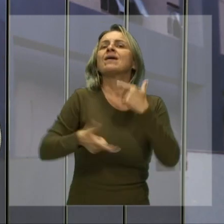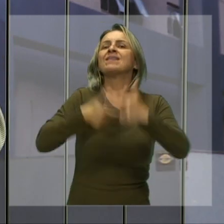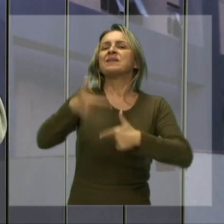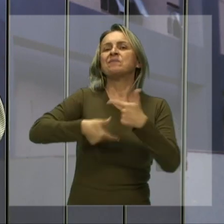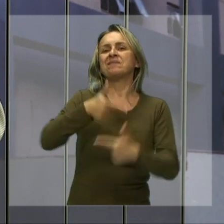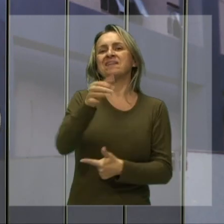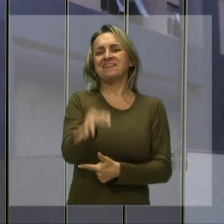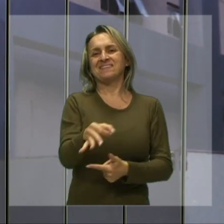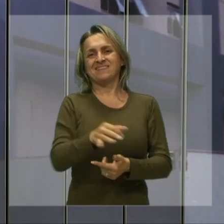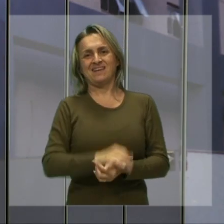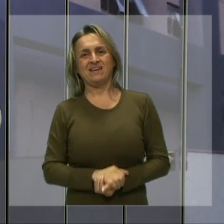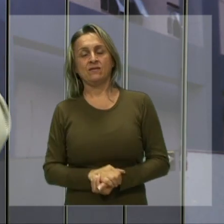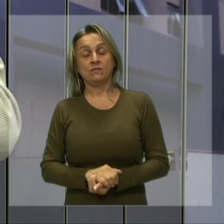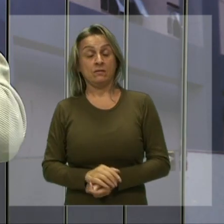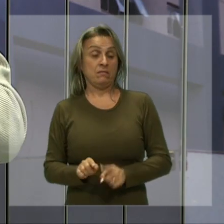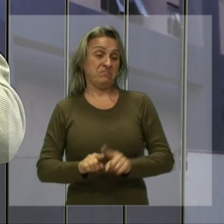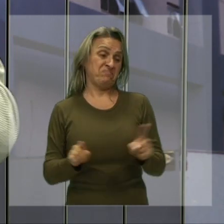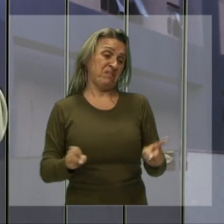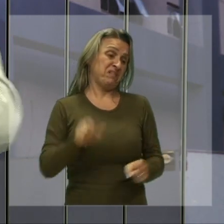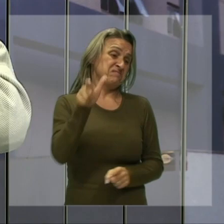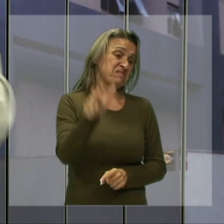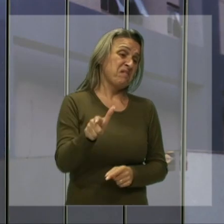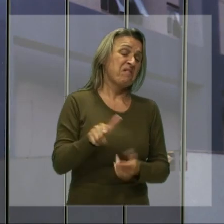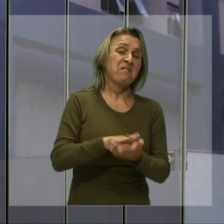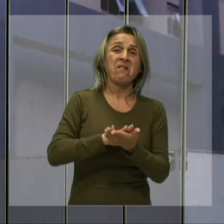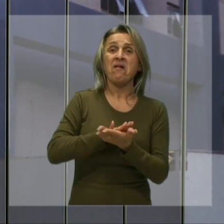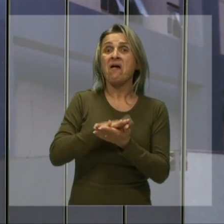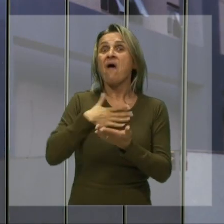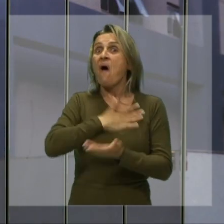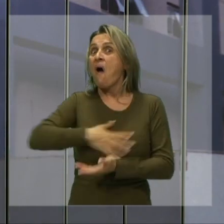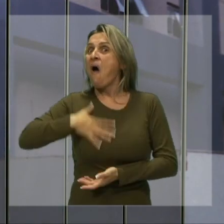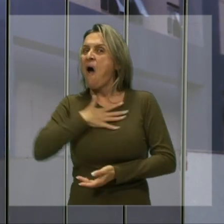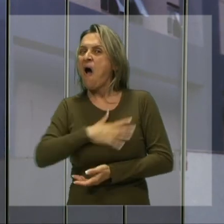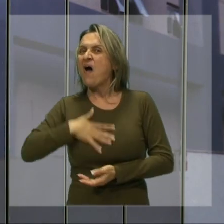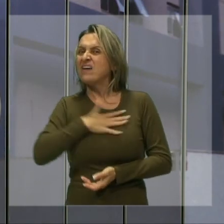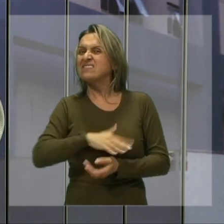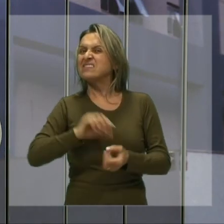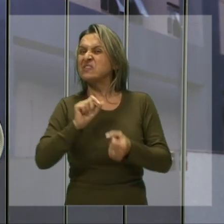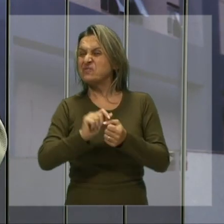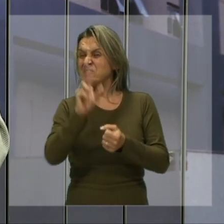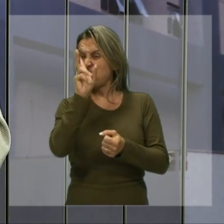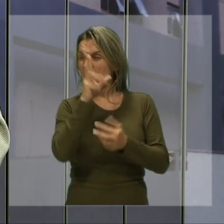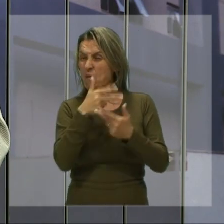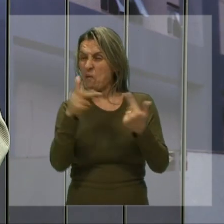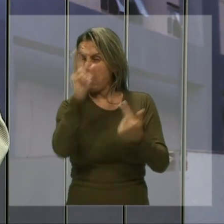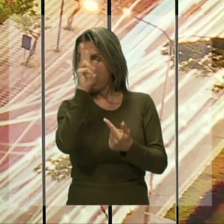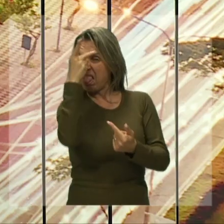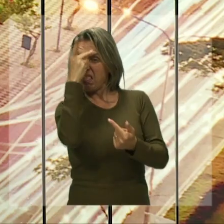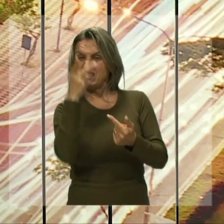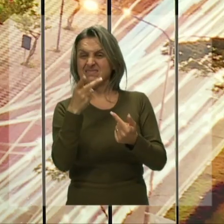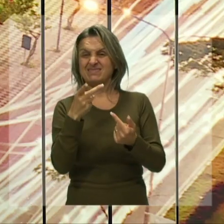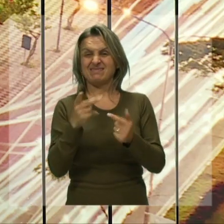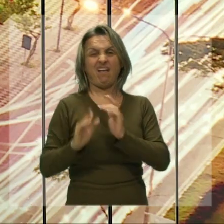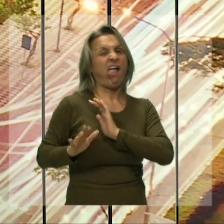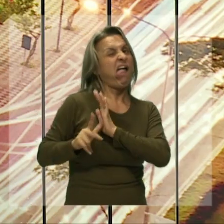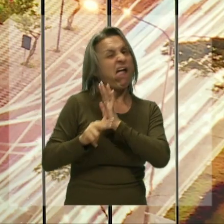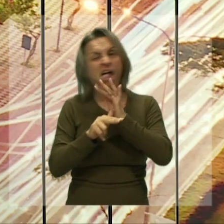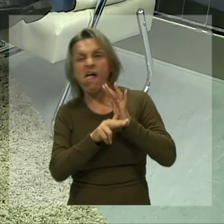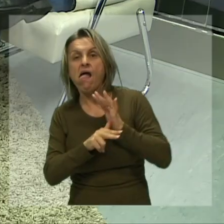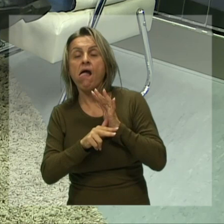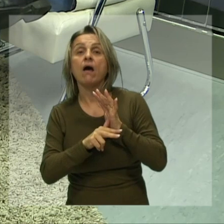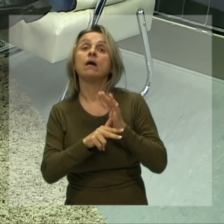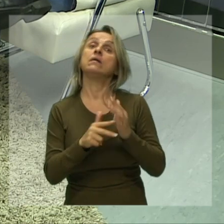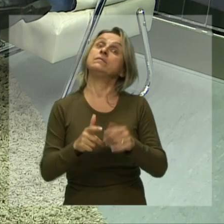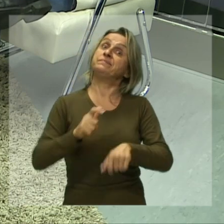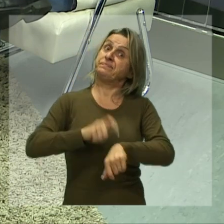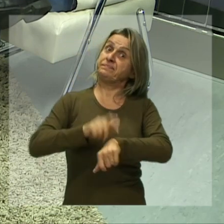Agora, quem gosta de fazer sacanagem, quem gosta de fazer o inverso disso, está com os dias contados, né? Então, é por aí. Minha relação